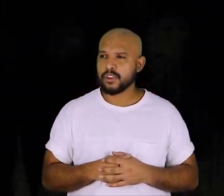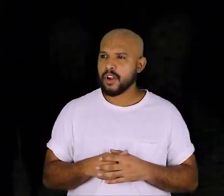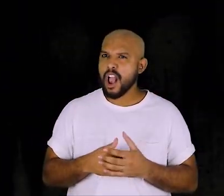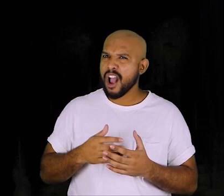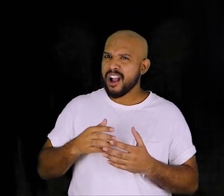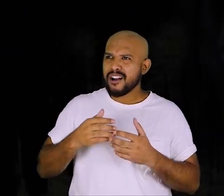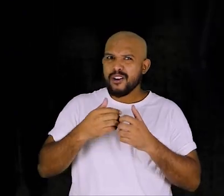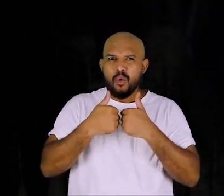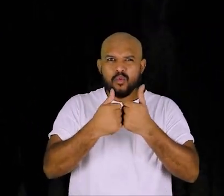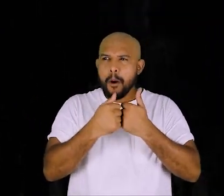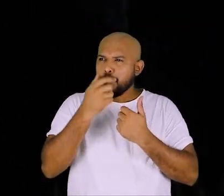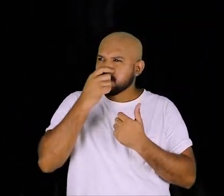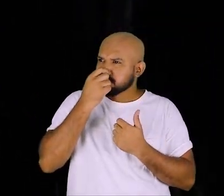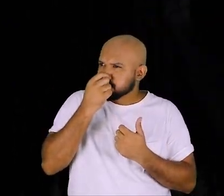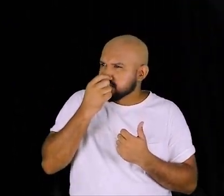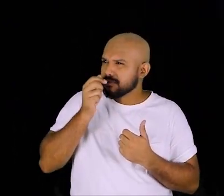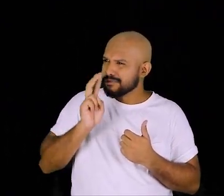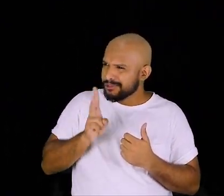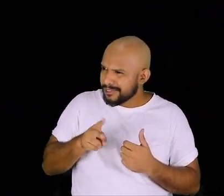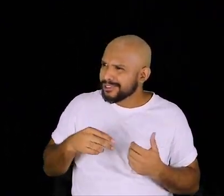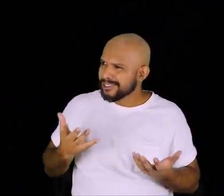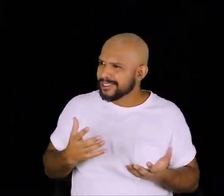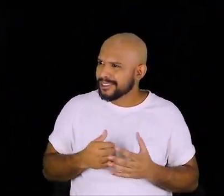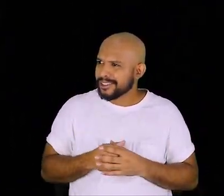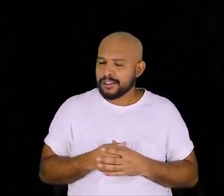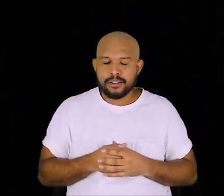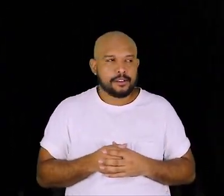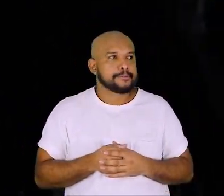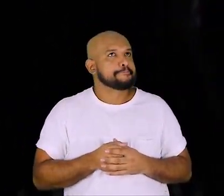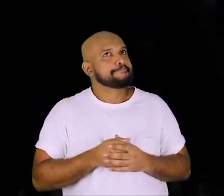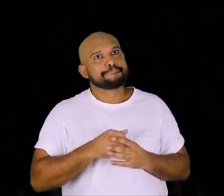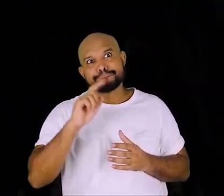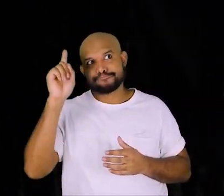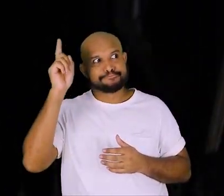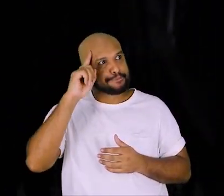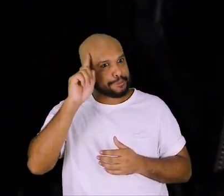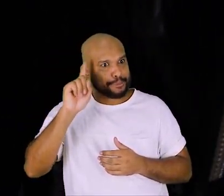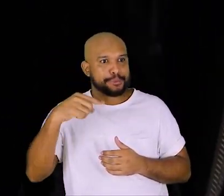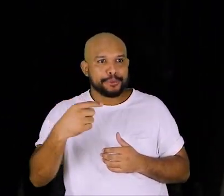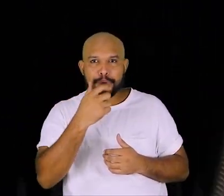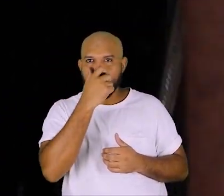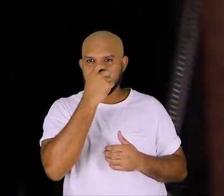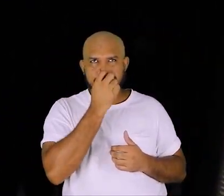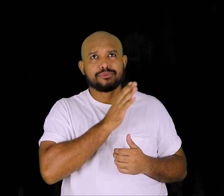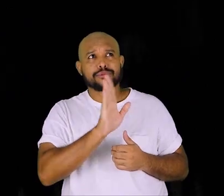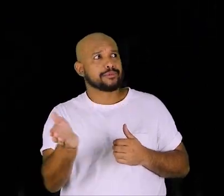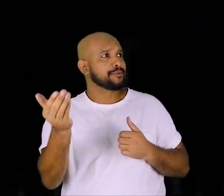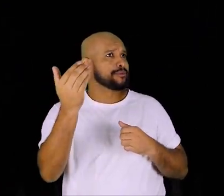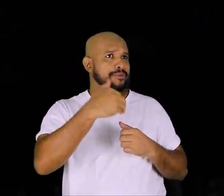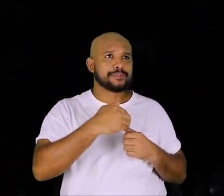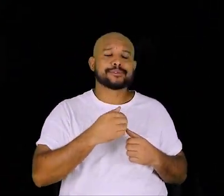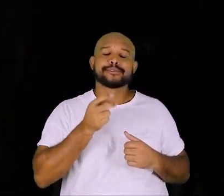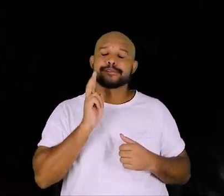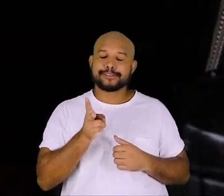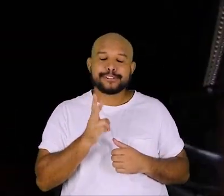E aí, Joane, é sempre esse aperto todo dia para ir para a faculdade? Todo dia é isso, para ir para